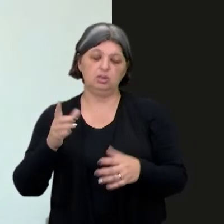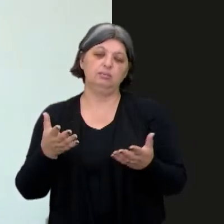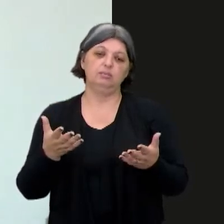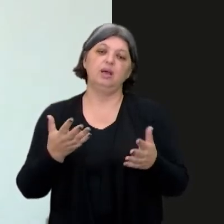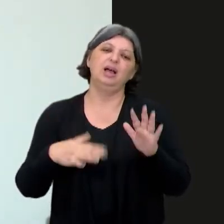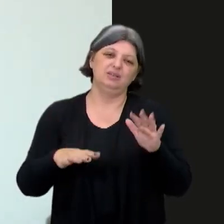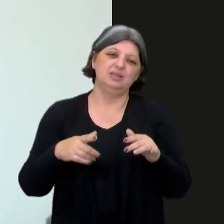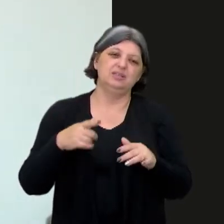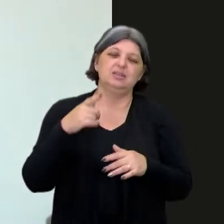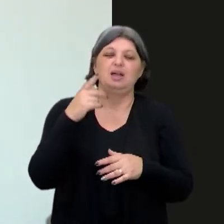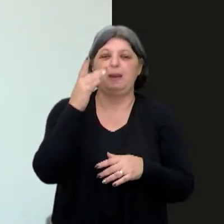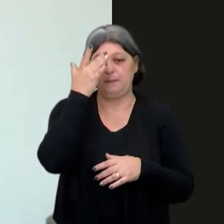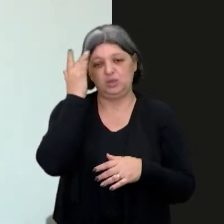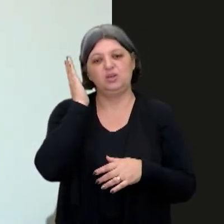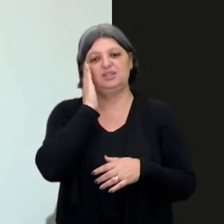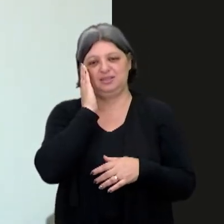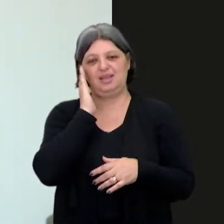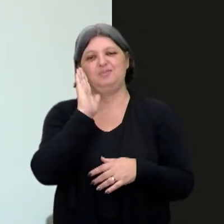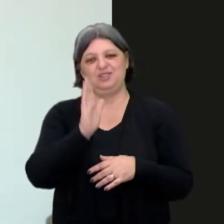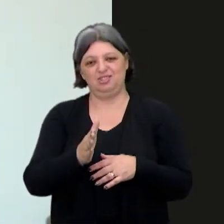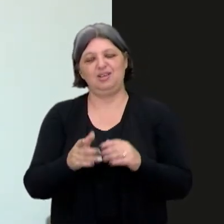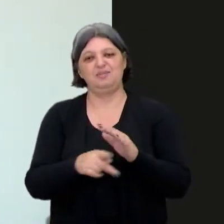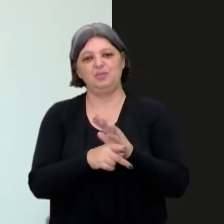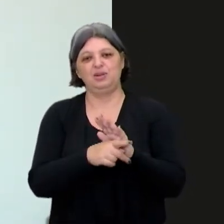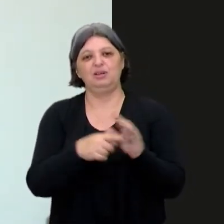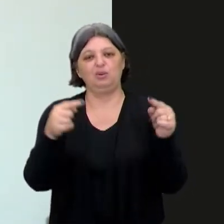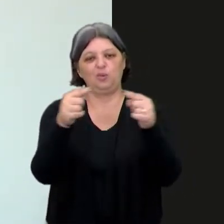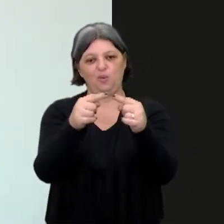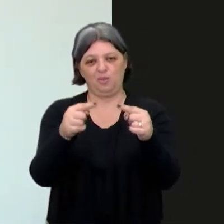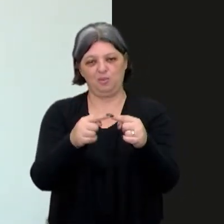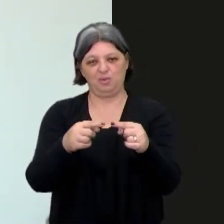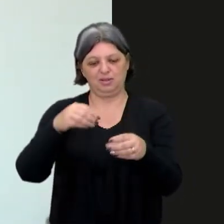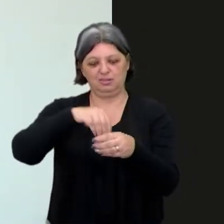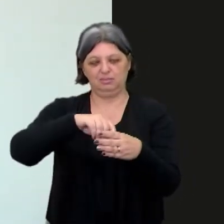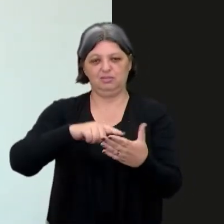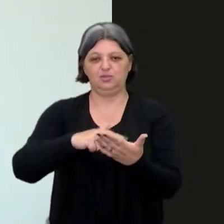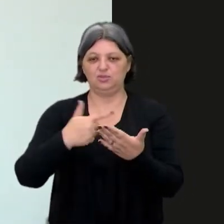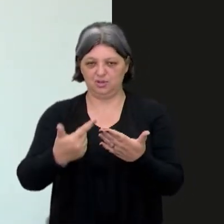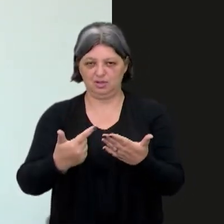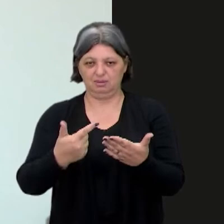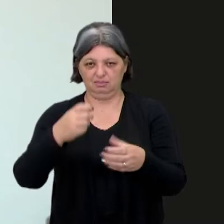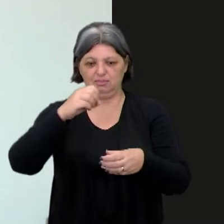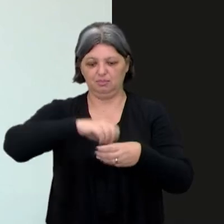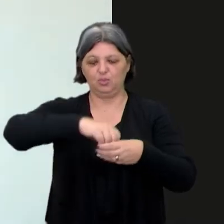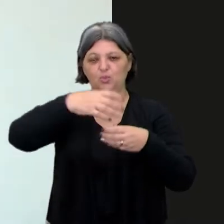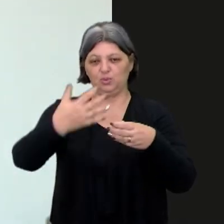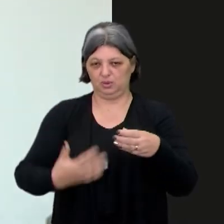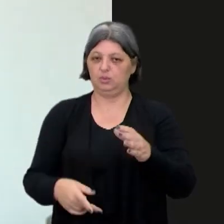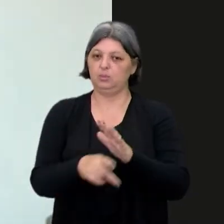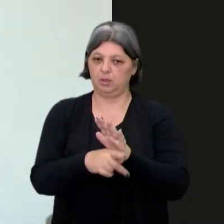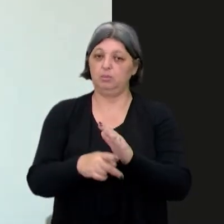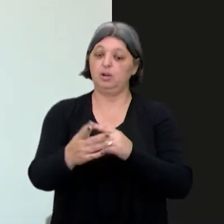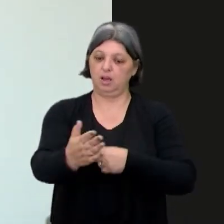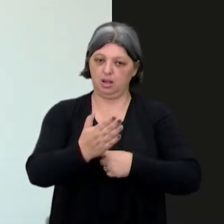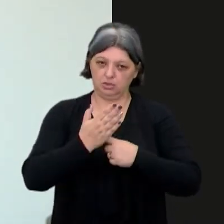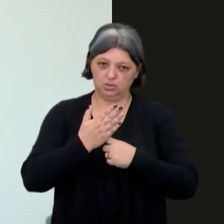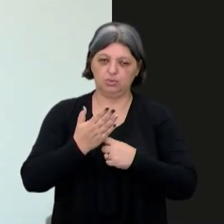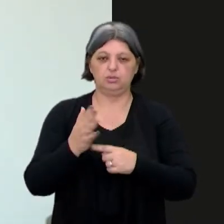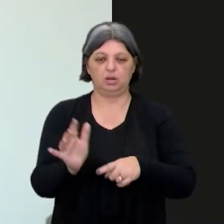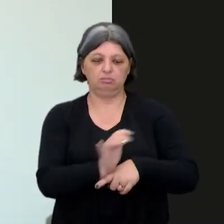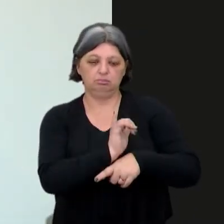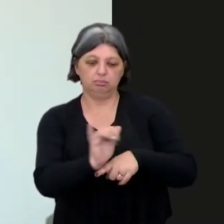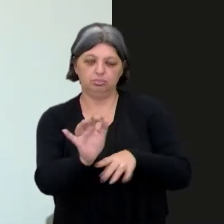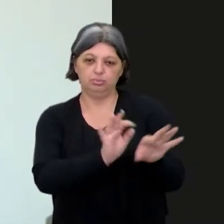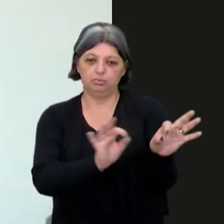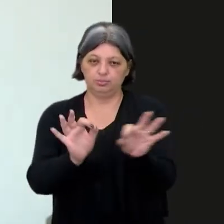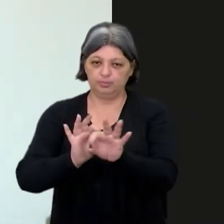já saibam mais ou menos sobre o que se trata, até porque está dentro do próprio jornal esse conteúdo. Então, isso também me ajuda para poder partir